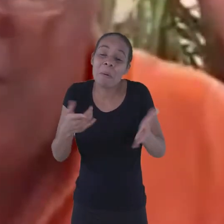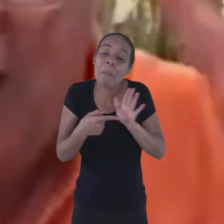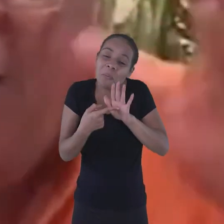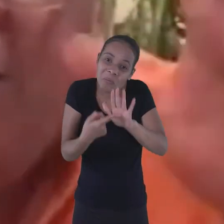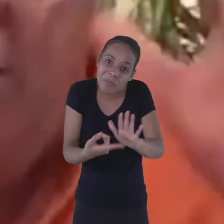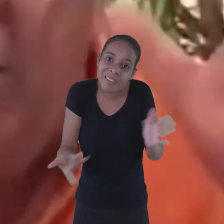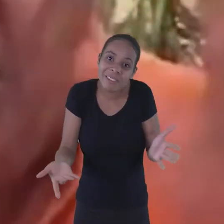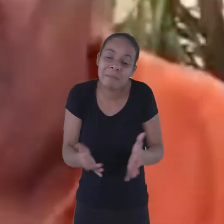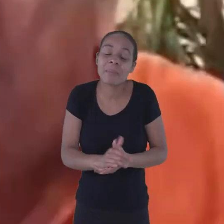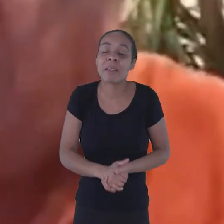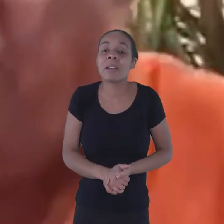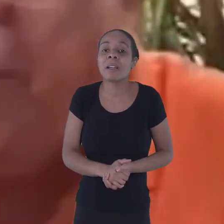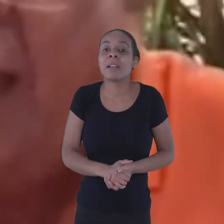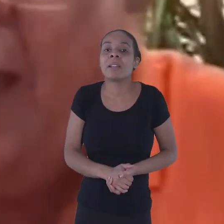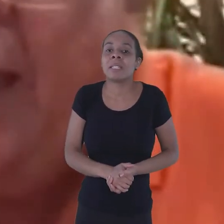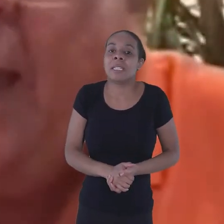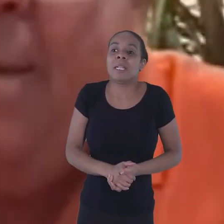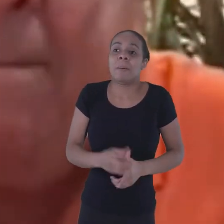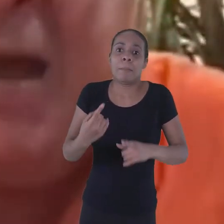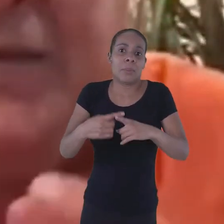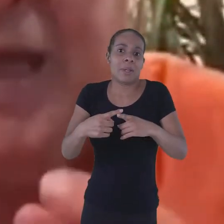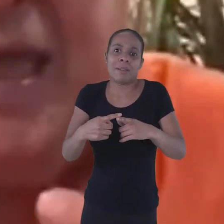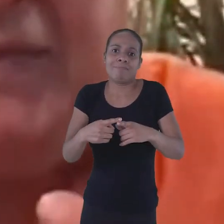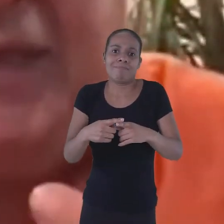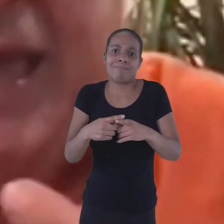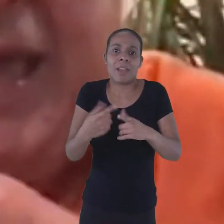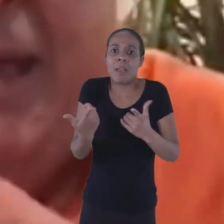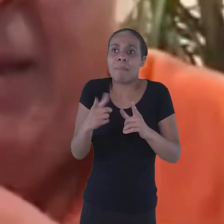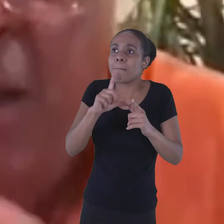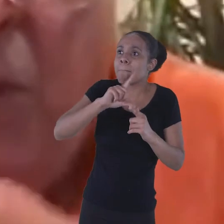espaço sideral e não voltar. Mas